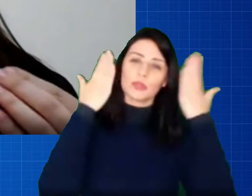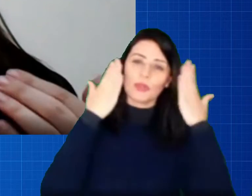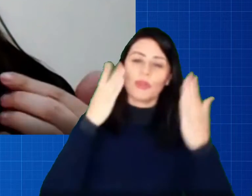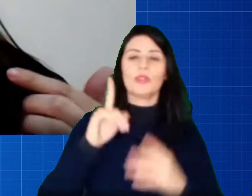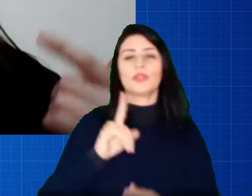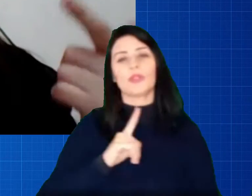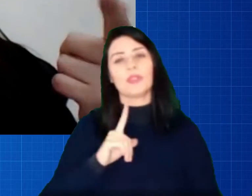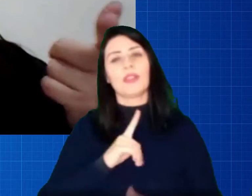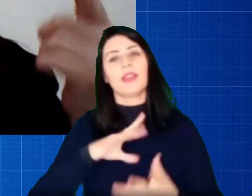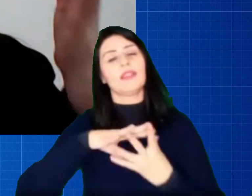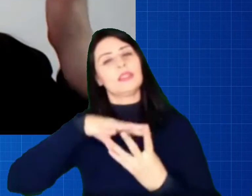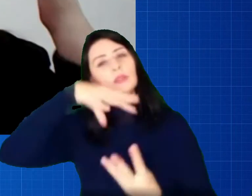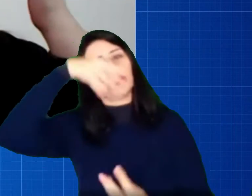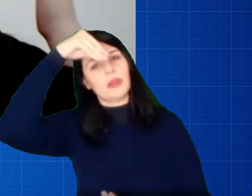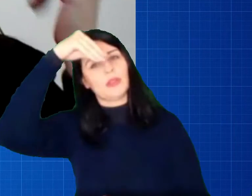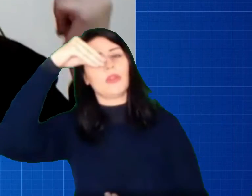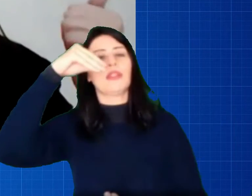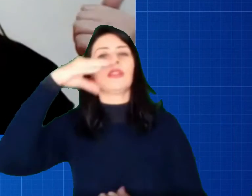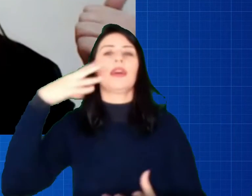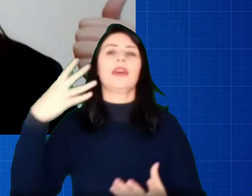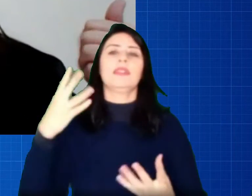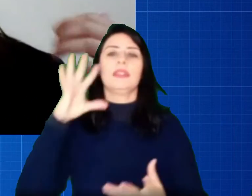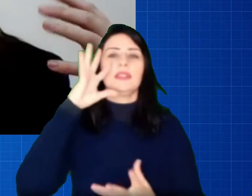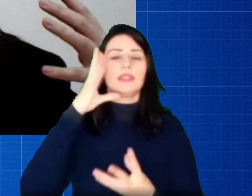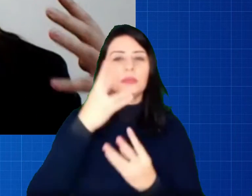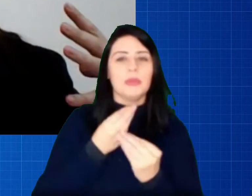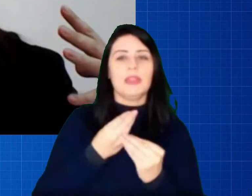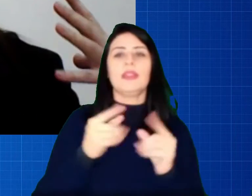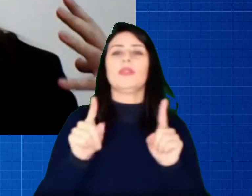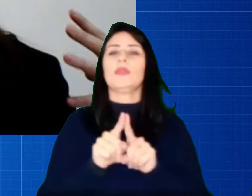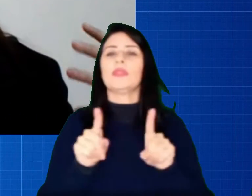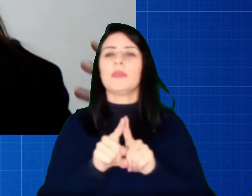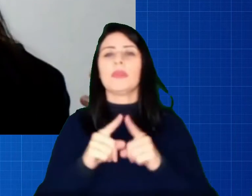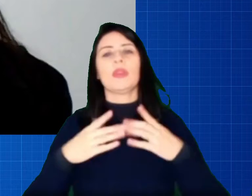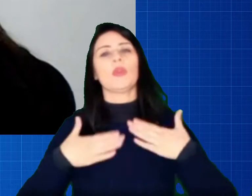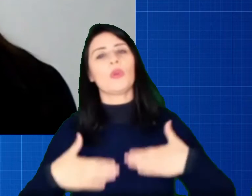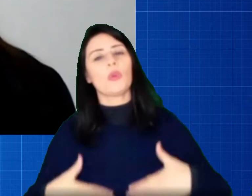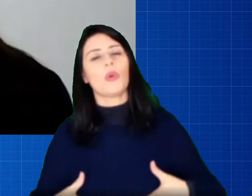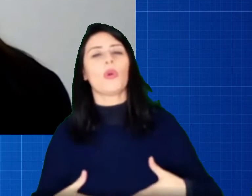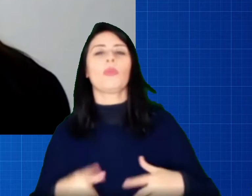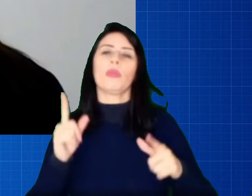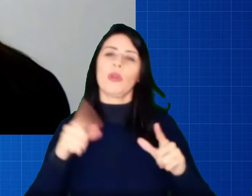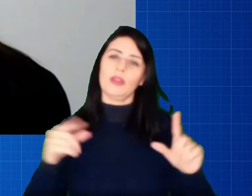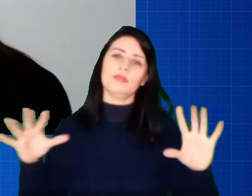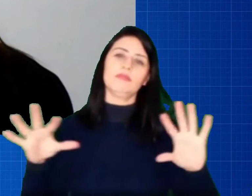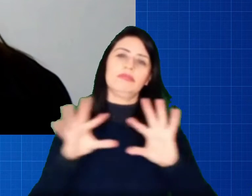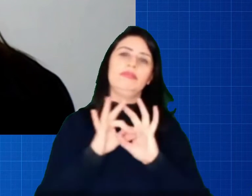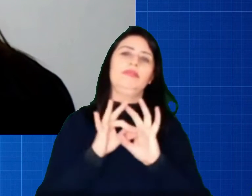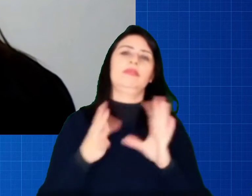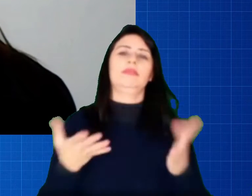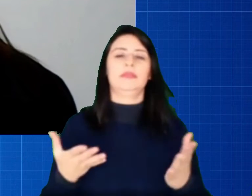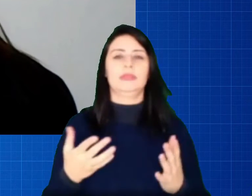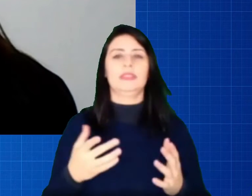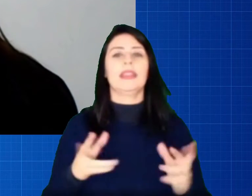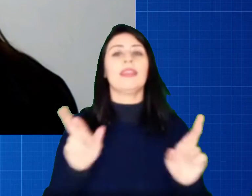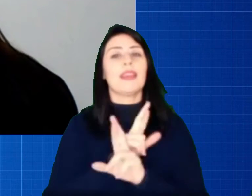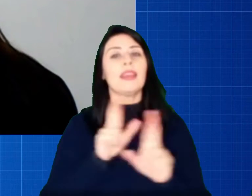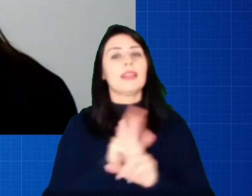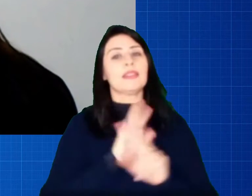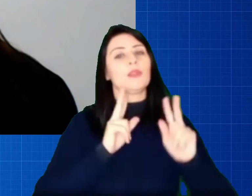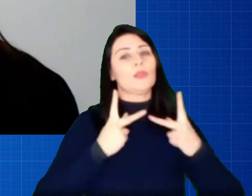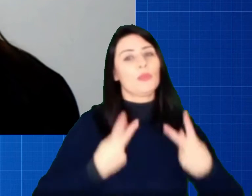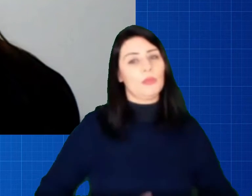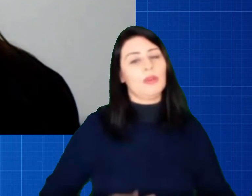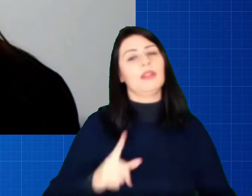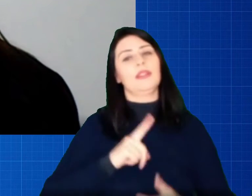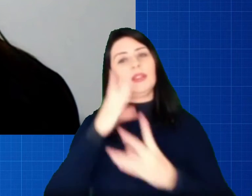aí pensar também, como vocês comentaram, no psicológico, né, na espiritualidade, no corpo, no bem-estar, porque é um conjunto,